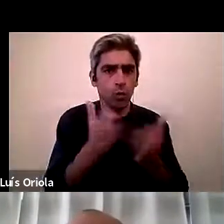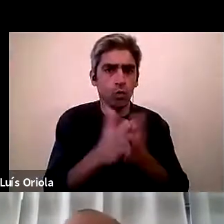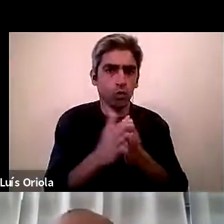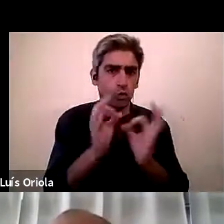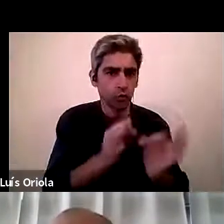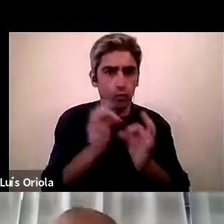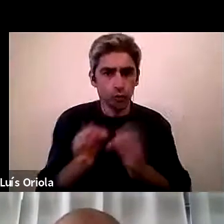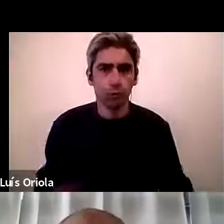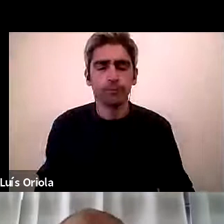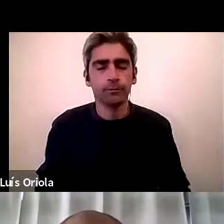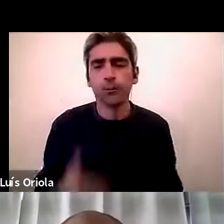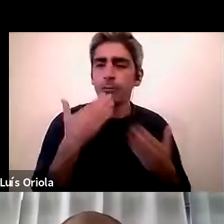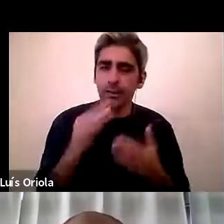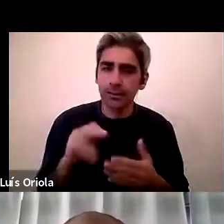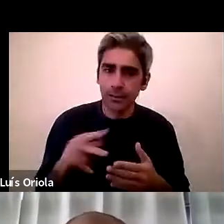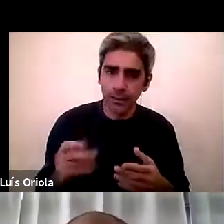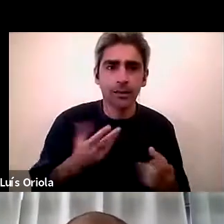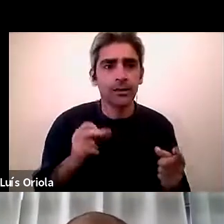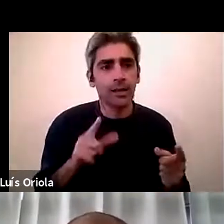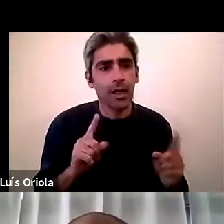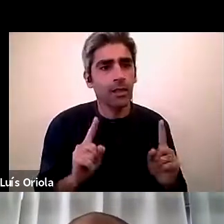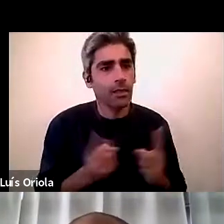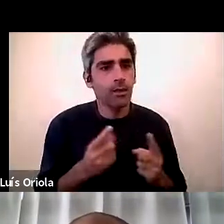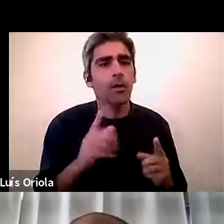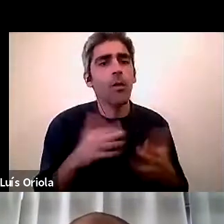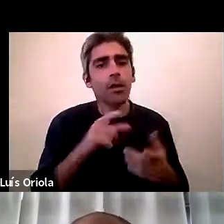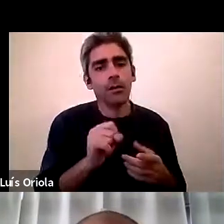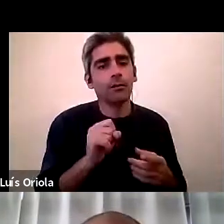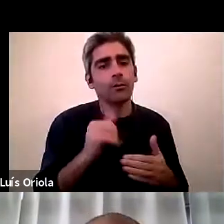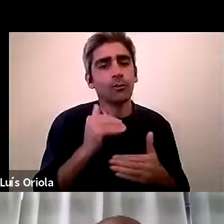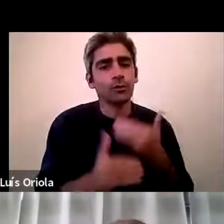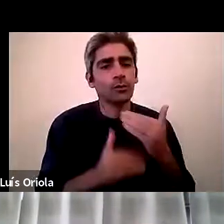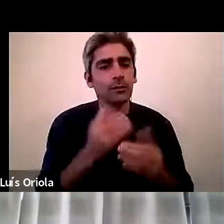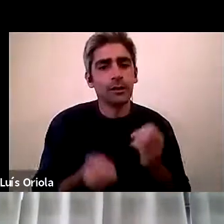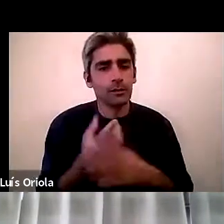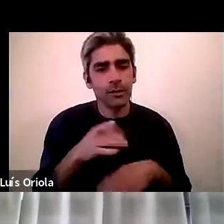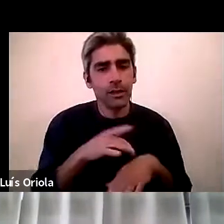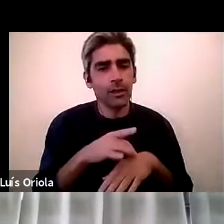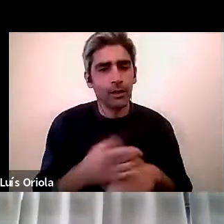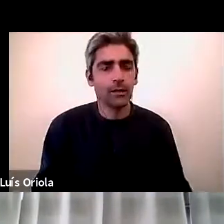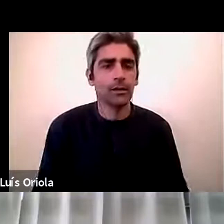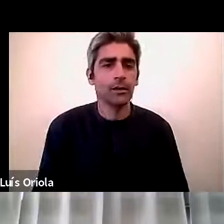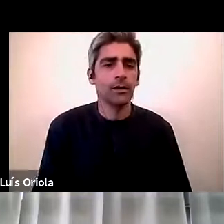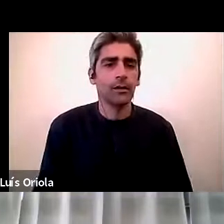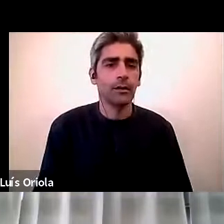obrigada, Sara. Daniel, sinteticamente, qual foi o processo de criação do guia?